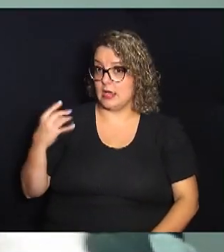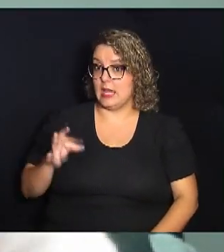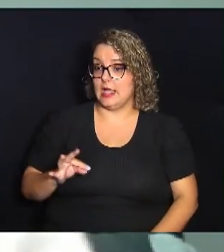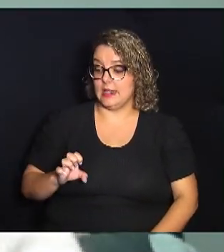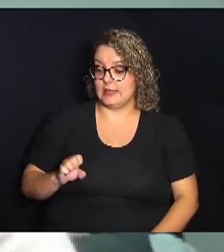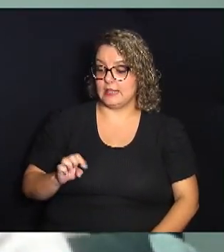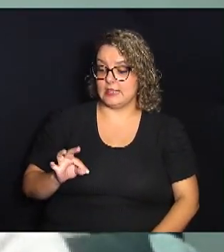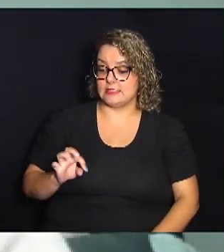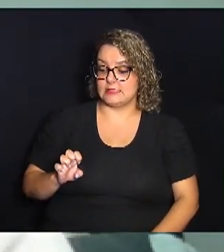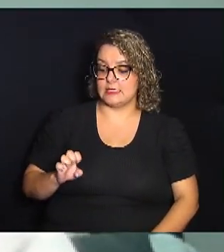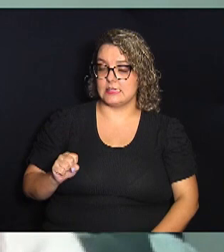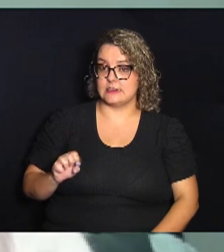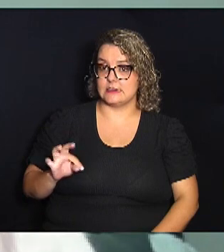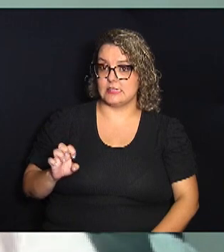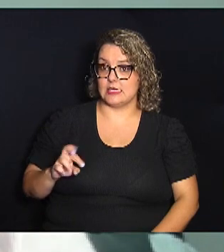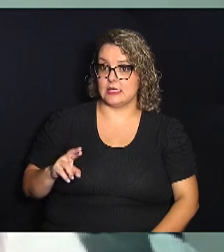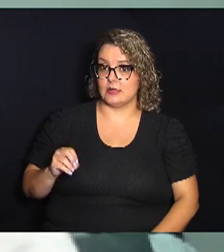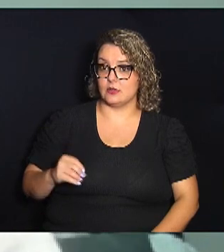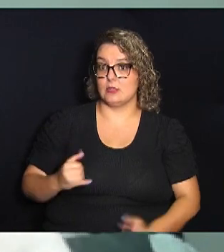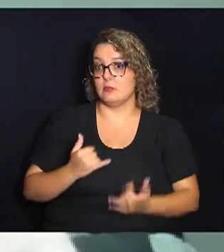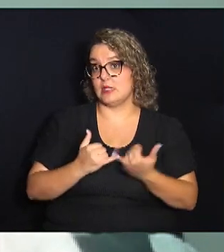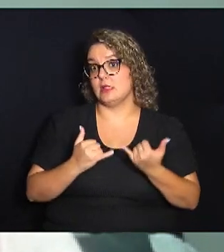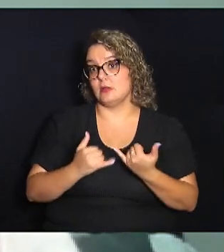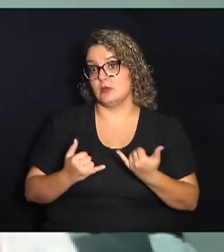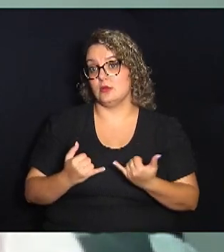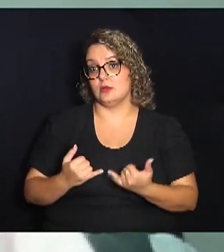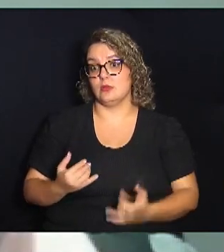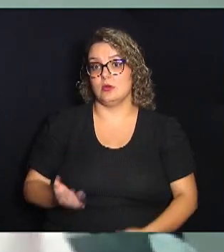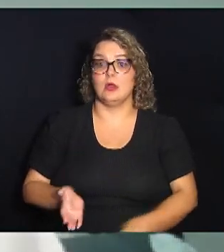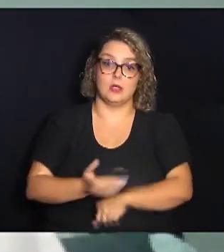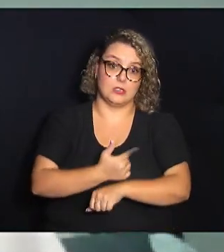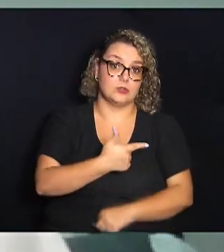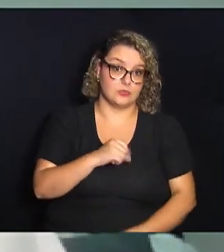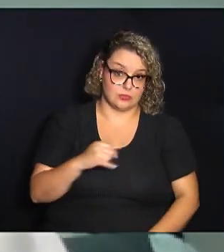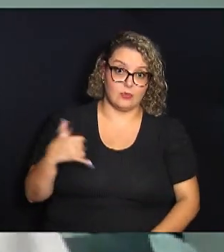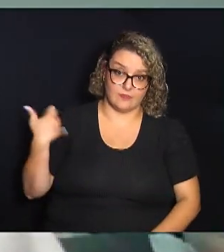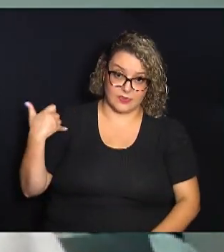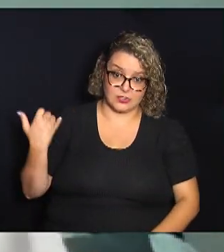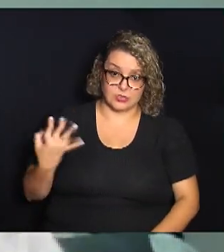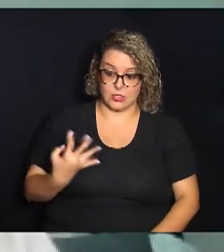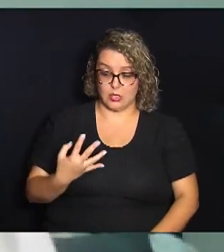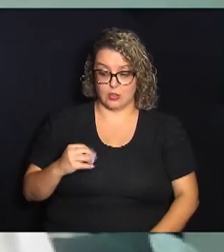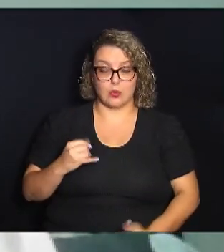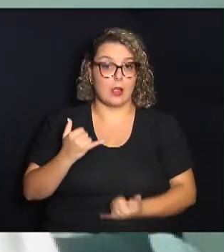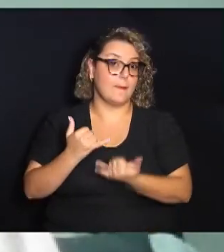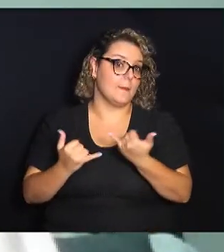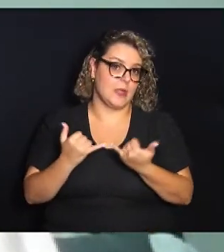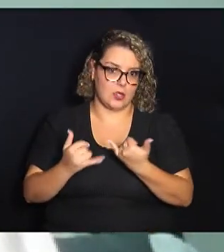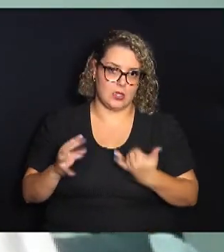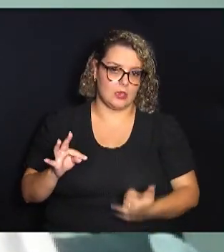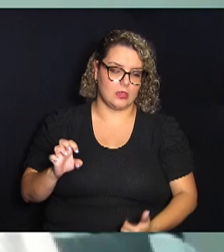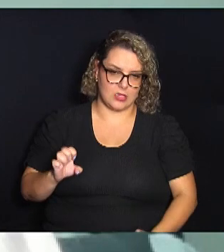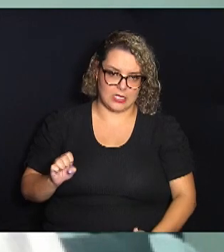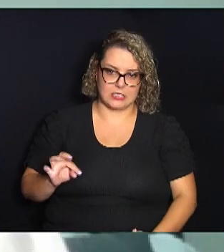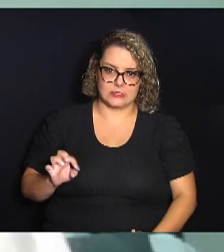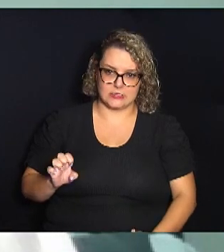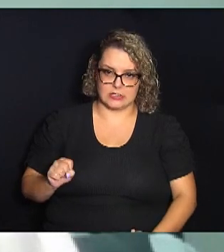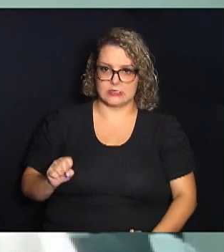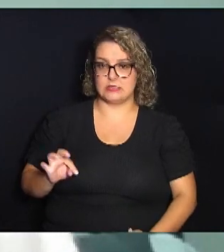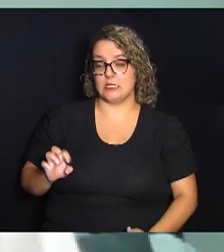é metade daquela que ela tinha aos 40, desculpe, aos 20. Com 40 anos, ela tem metade da testosterona que ela tinha aos